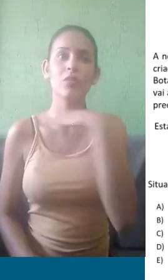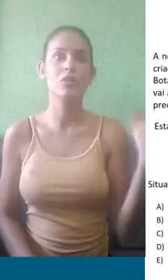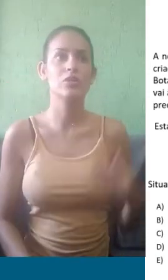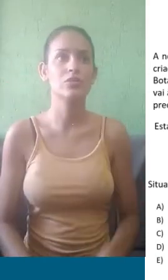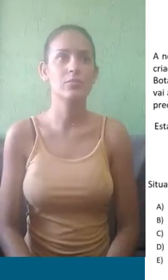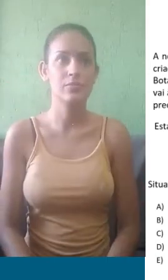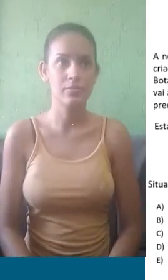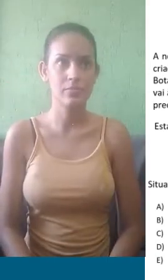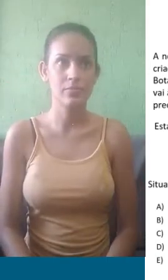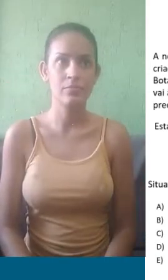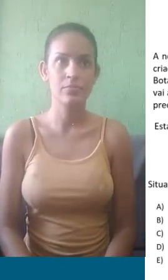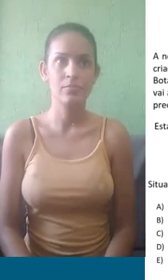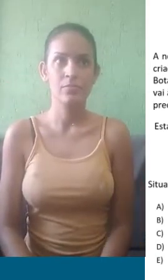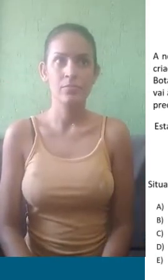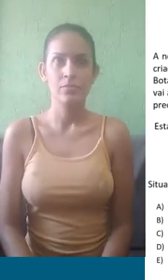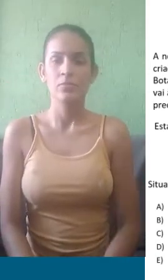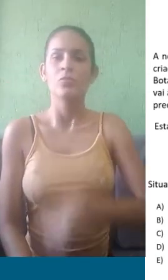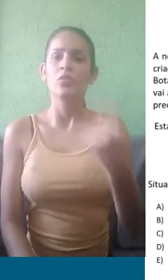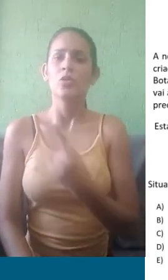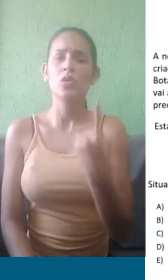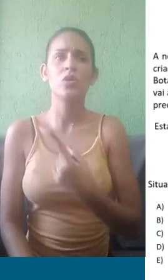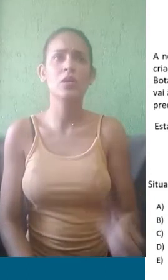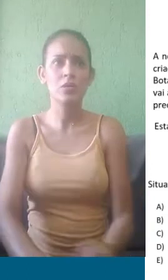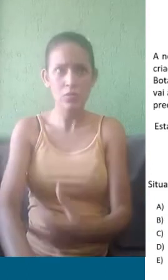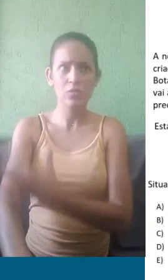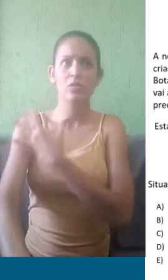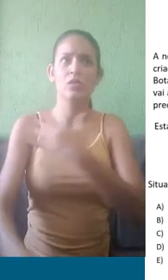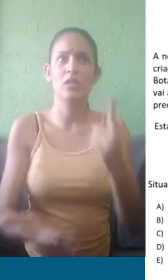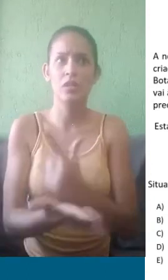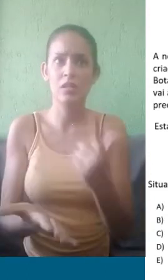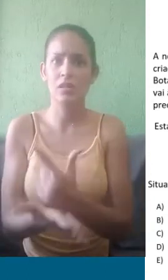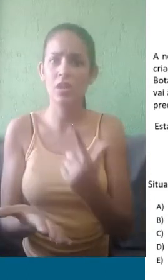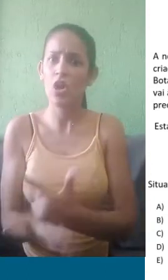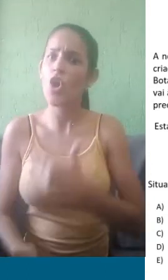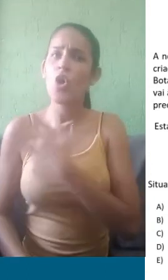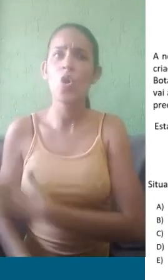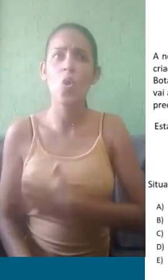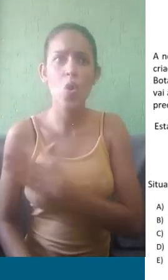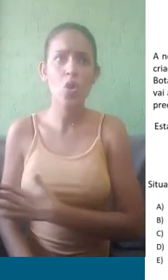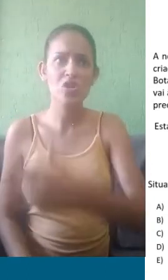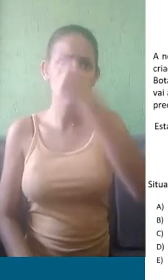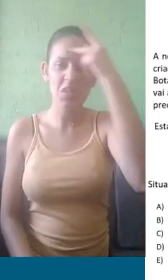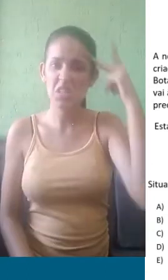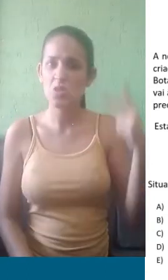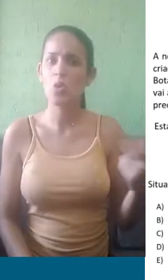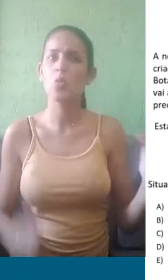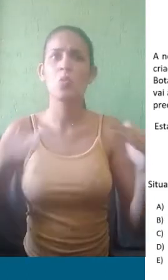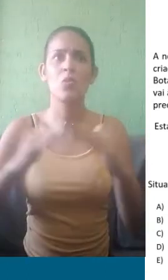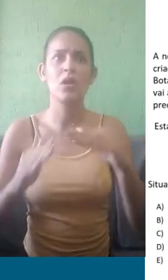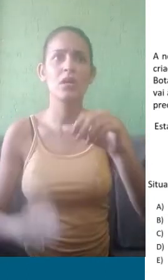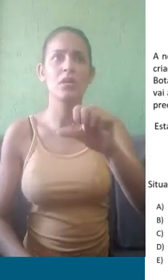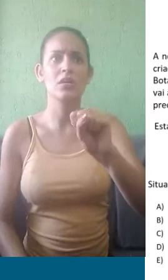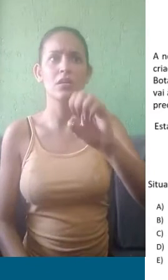A nossa emotividade literária só se interessa pelos populares do sertão, unicamente porque são pitorescos e talvez